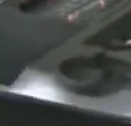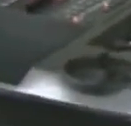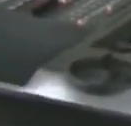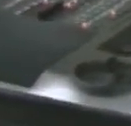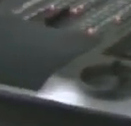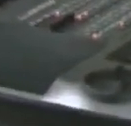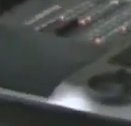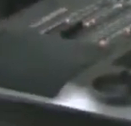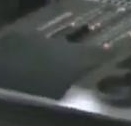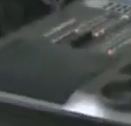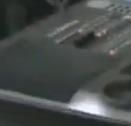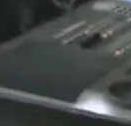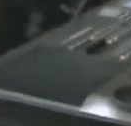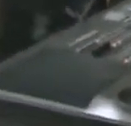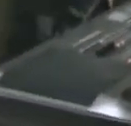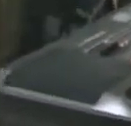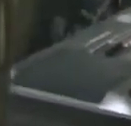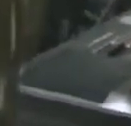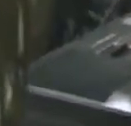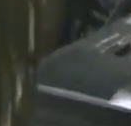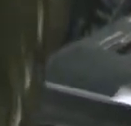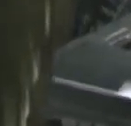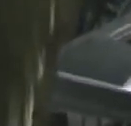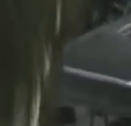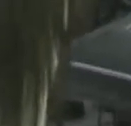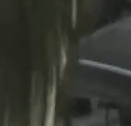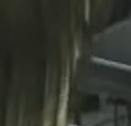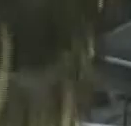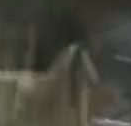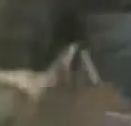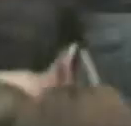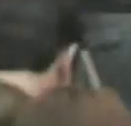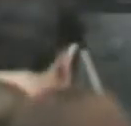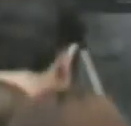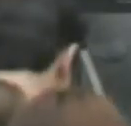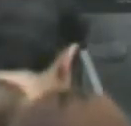eu te amo pois proveirinha